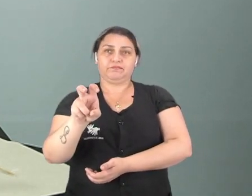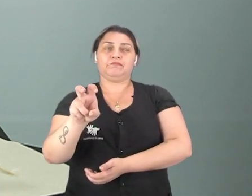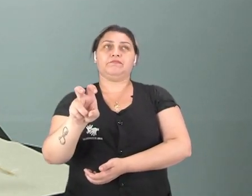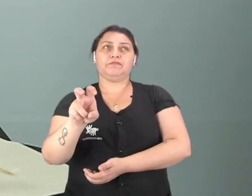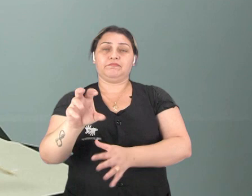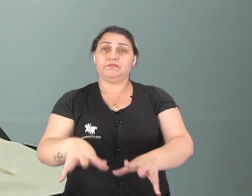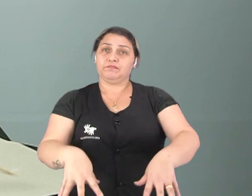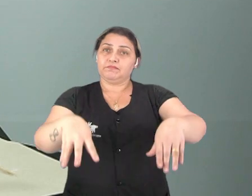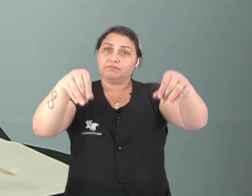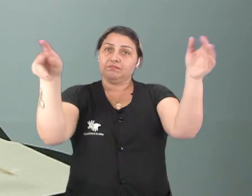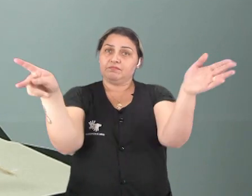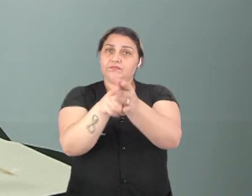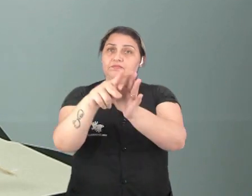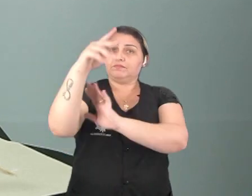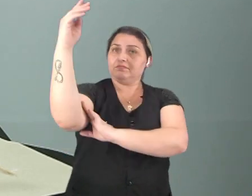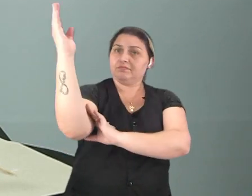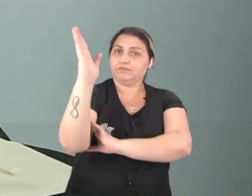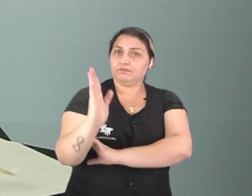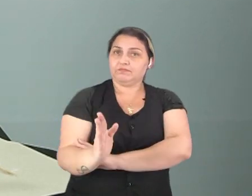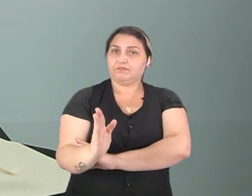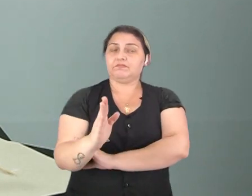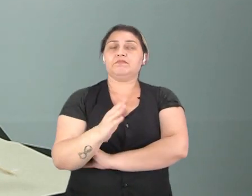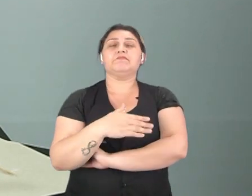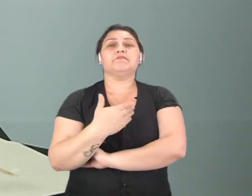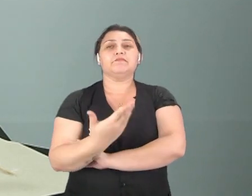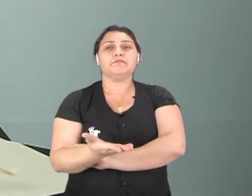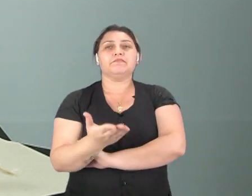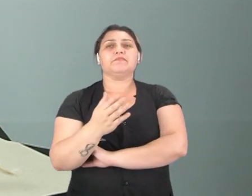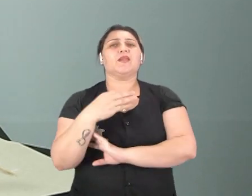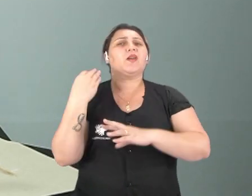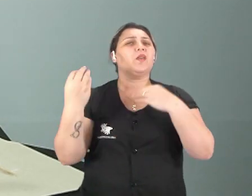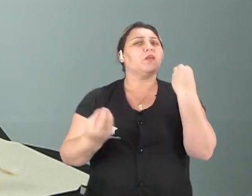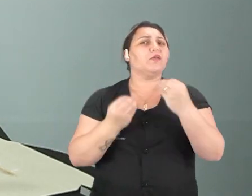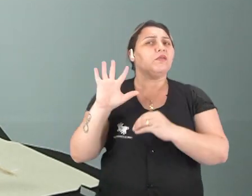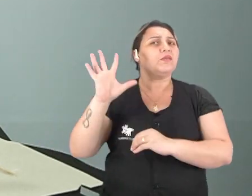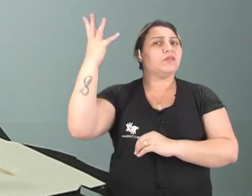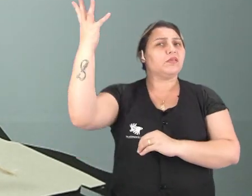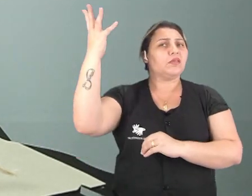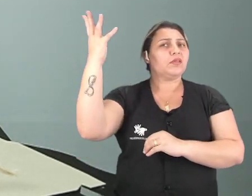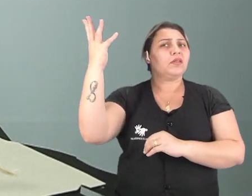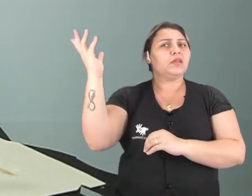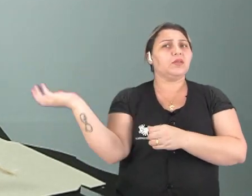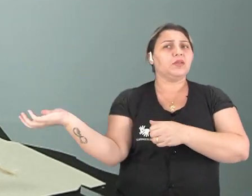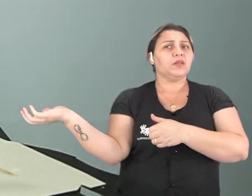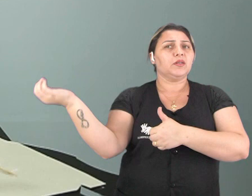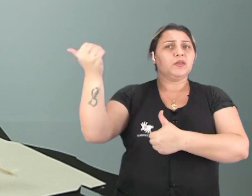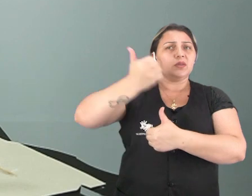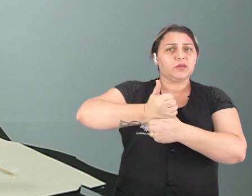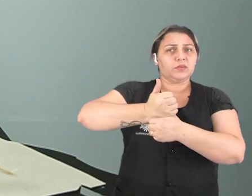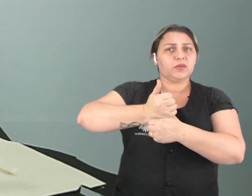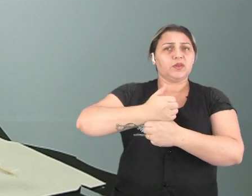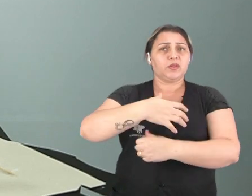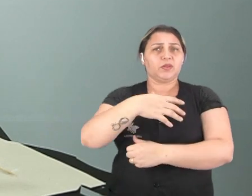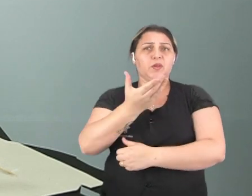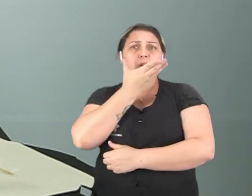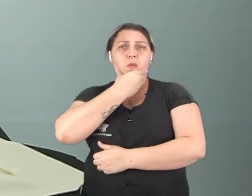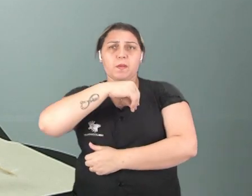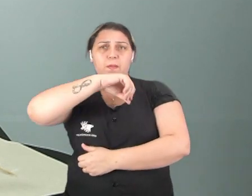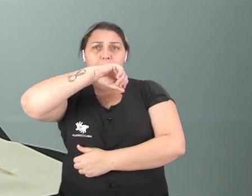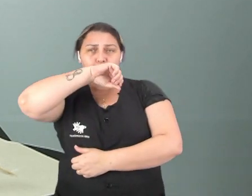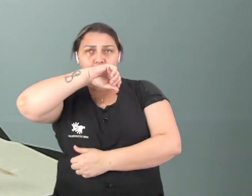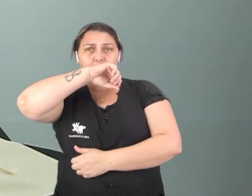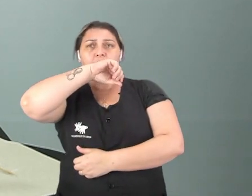né, o trono do Brasil. Olha só, como que ele fez para governar o Brasil? Esse período foi um